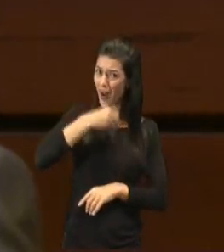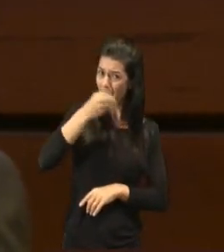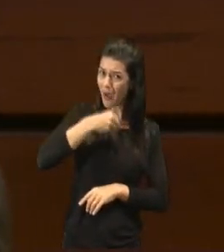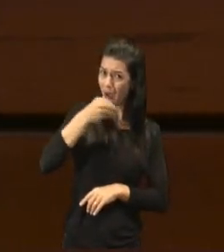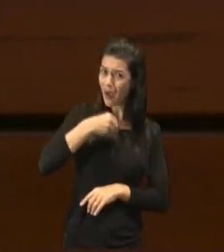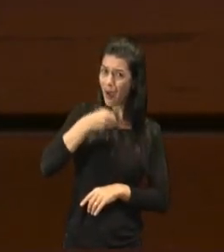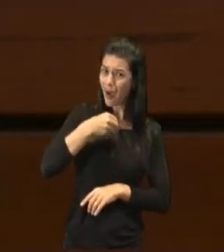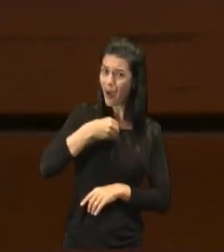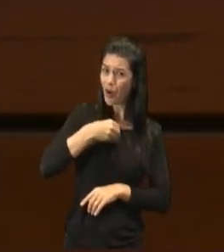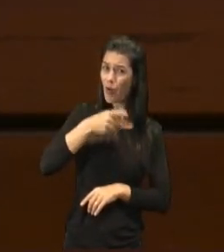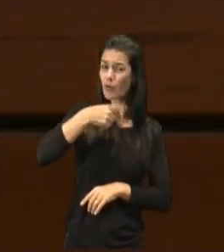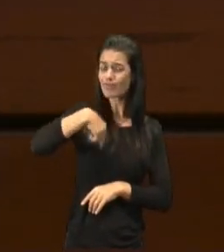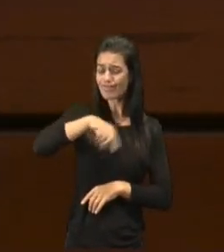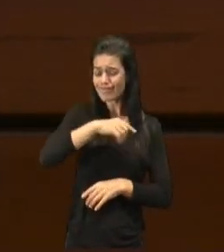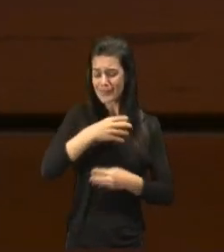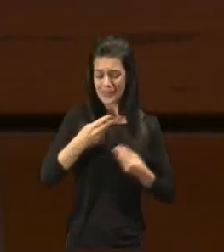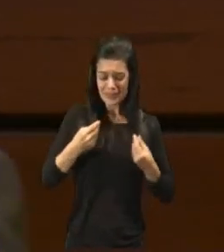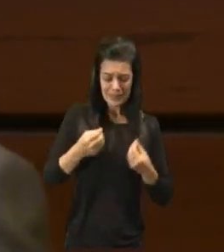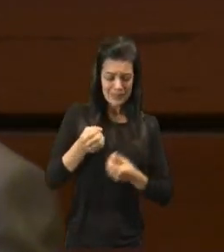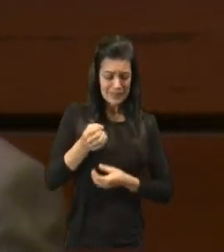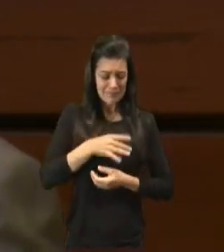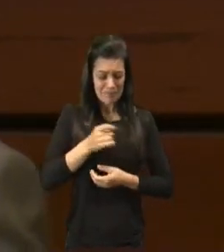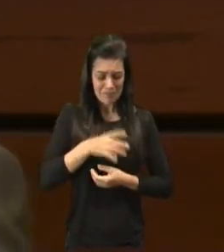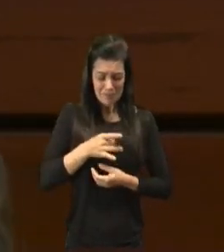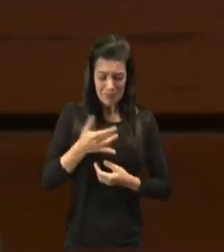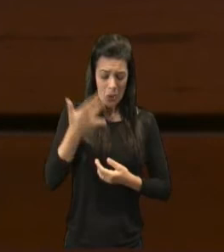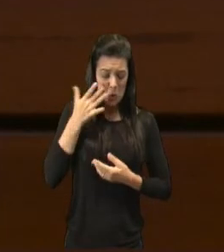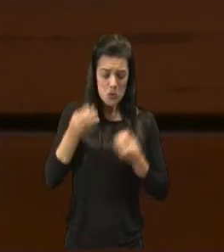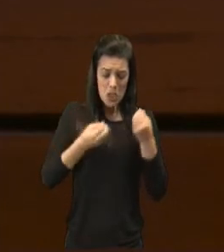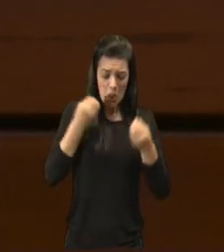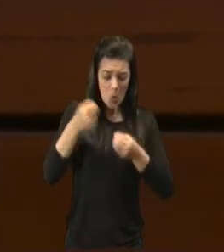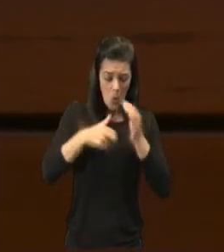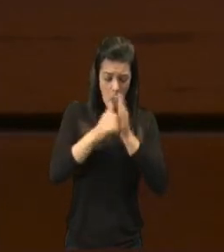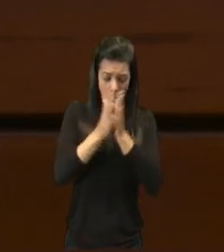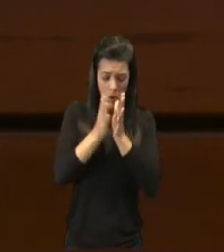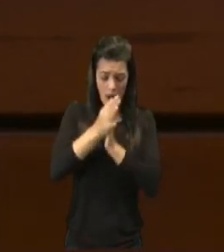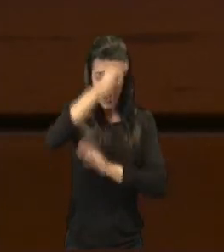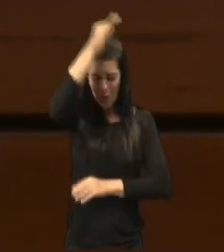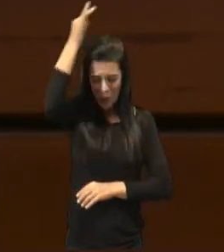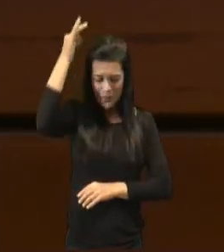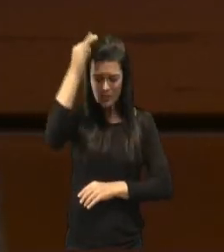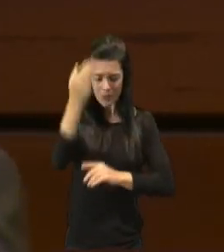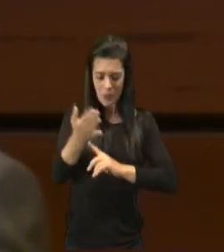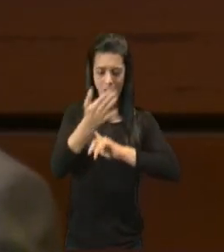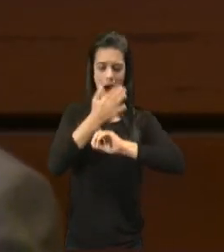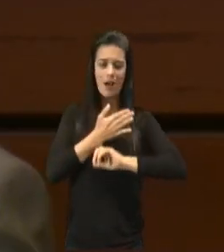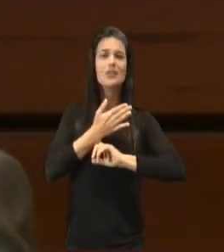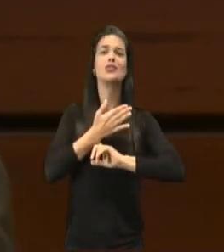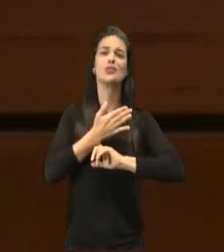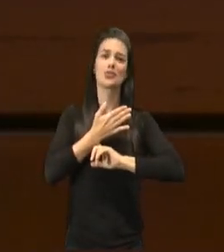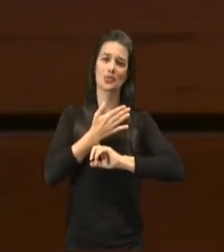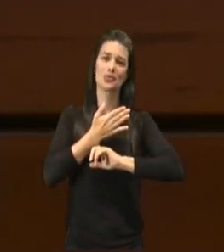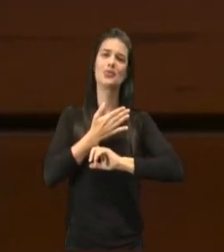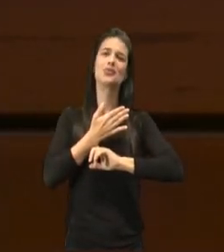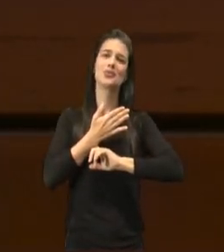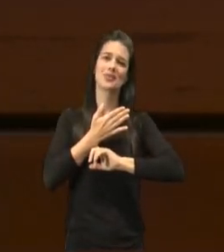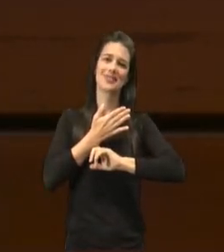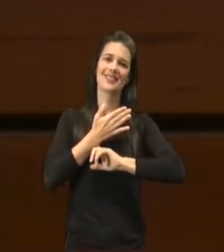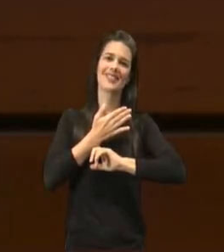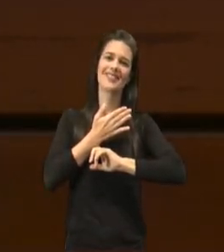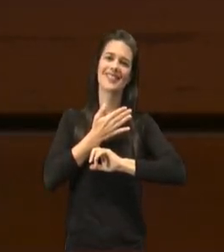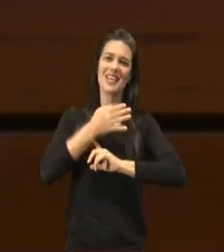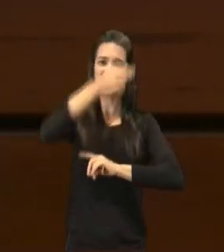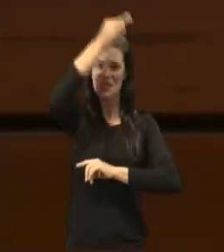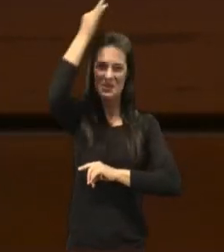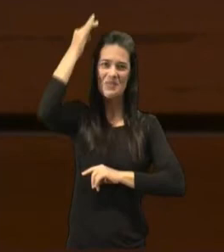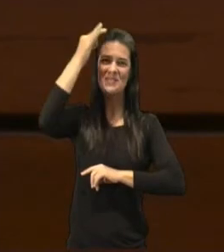Espírito intercede por nós com gemidos inexprimíveis, e aquele que sonda os corações, conhece a intenção do Espírito, o Espírito intercede pelos